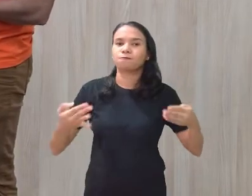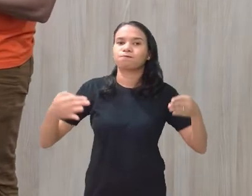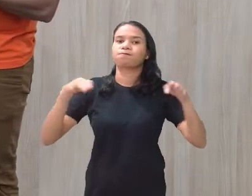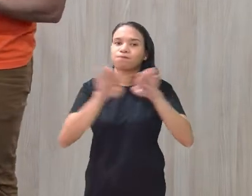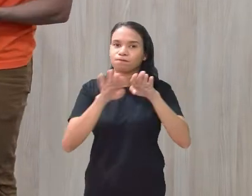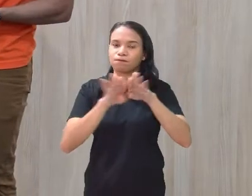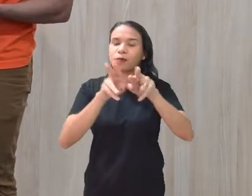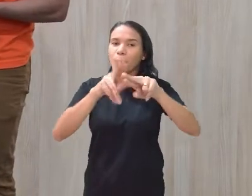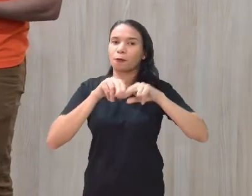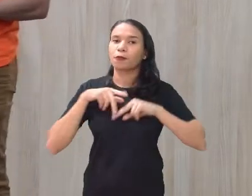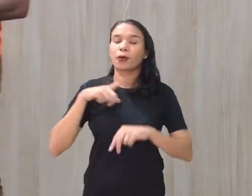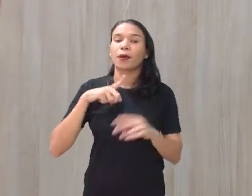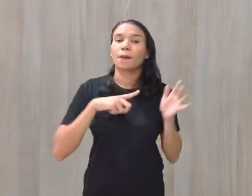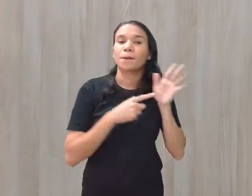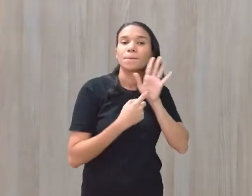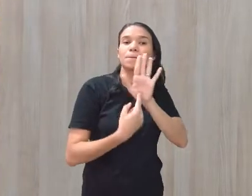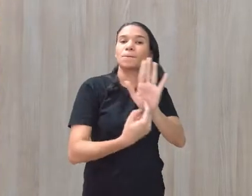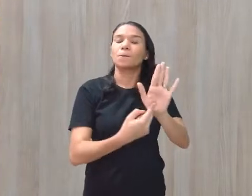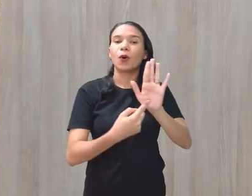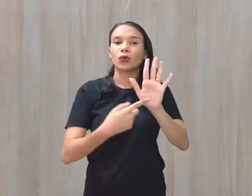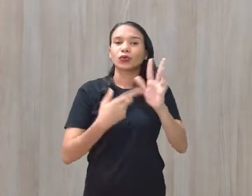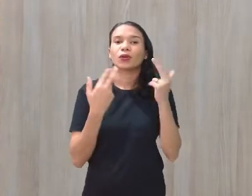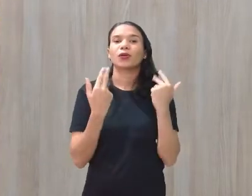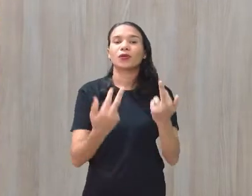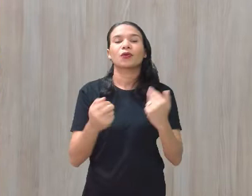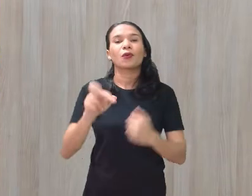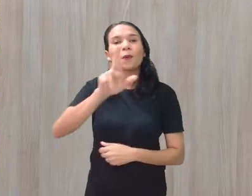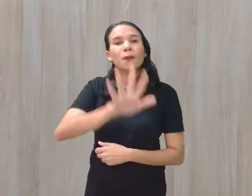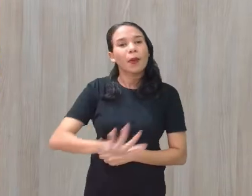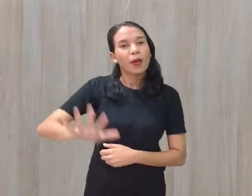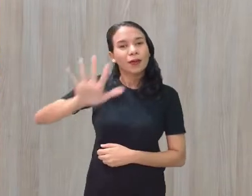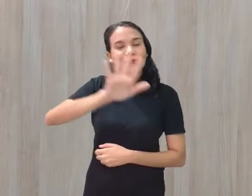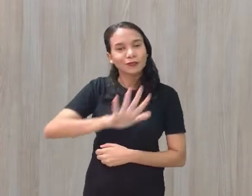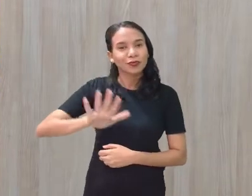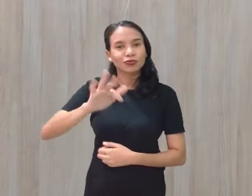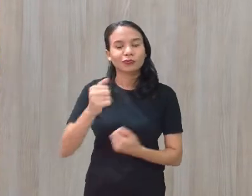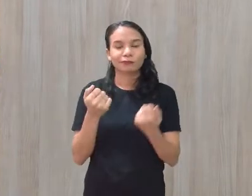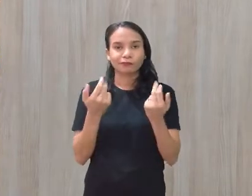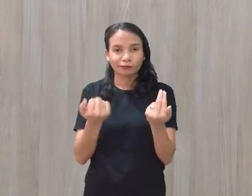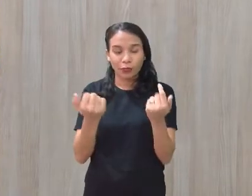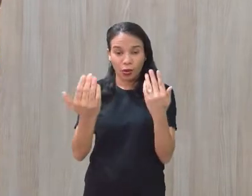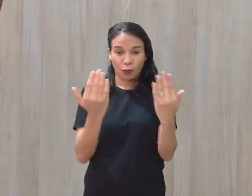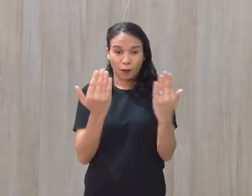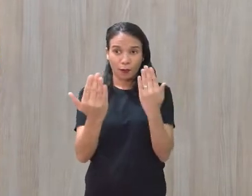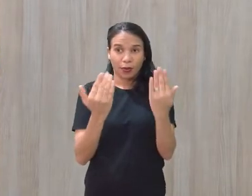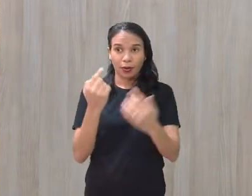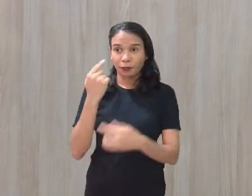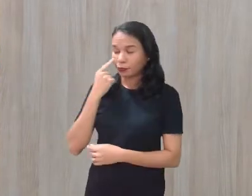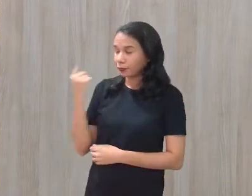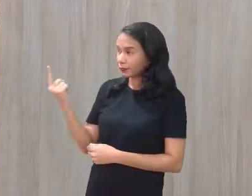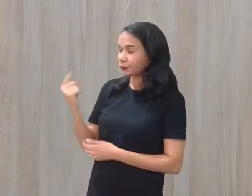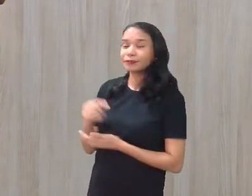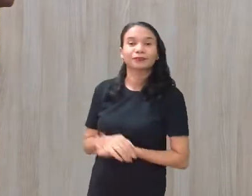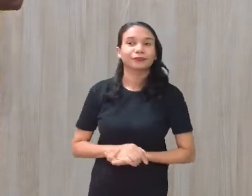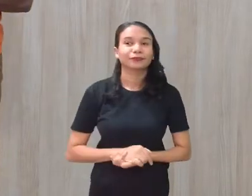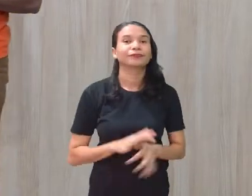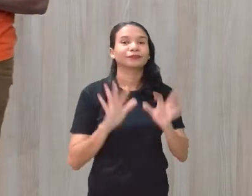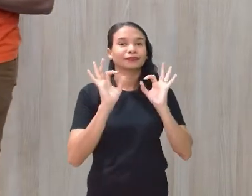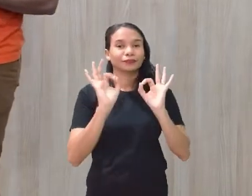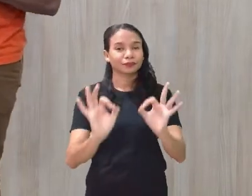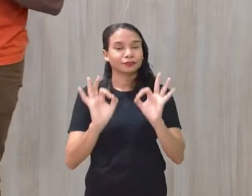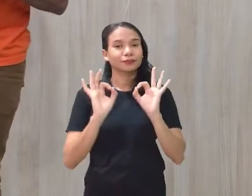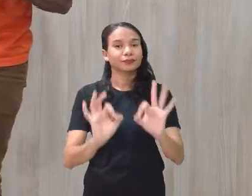equivalentes, porque eles representam a mesma região em relação ao mesmo retângulo,